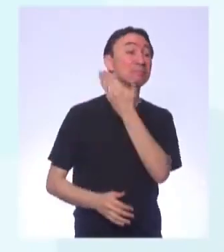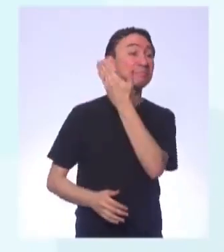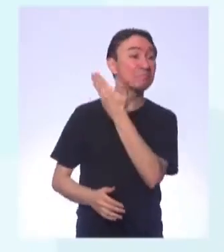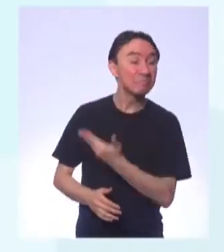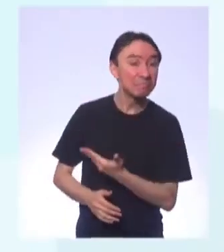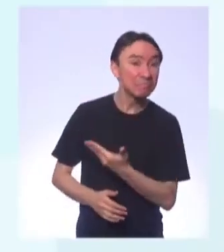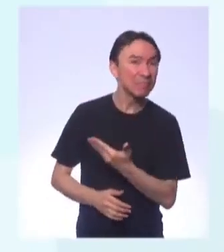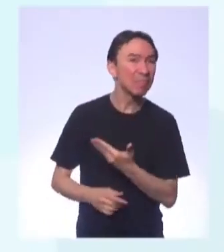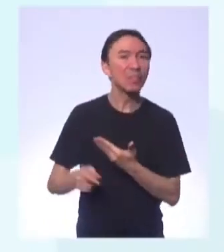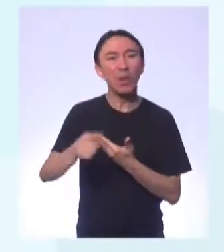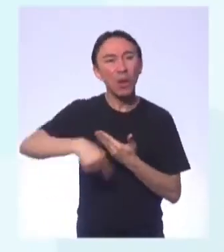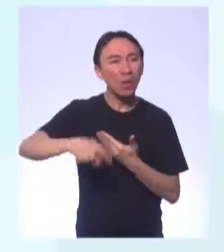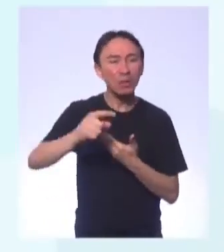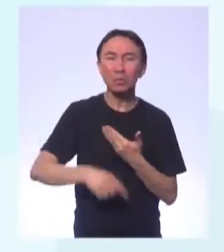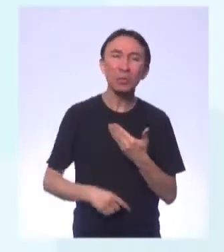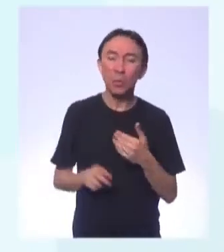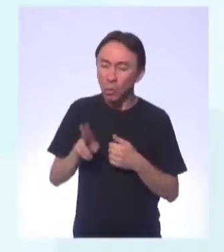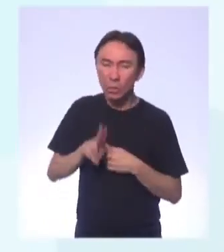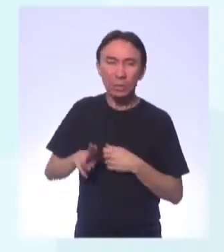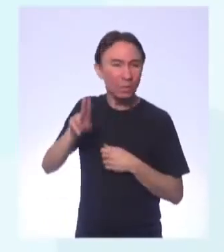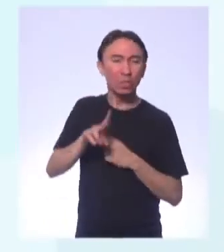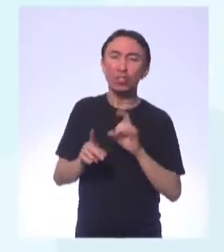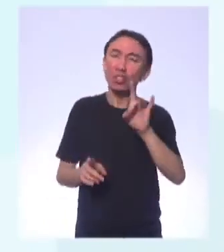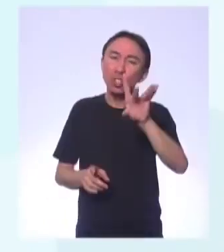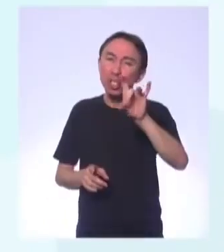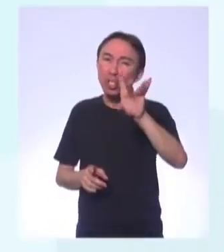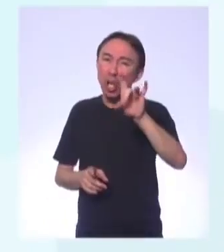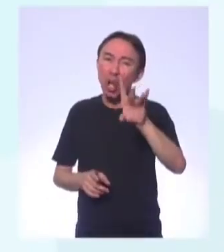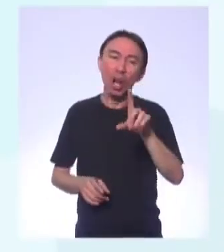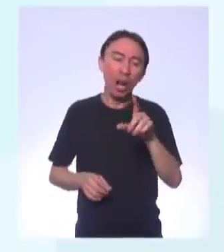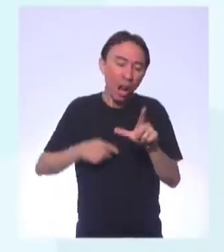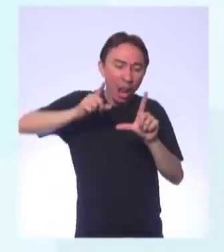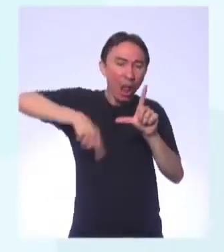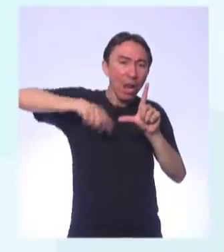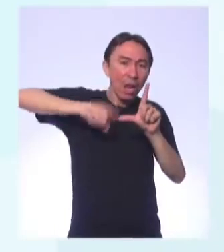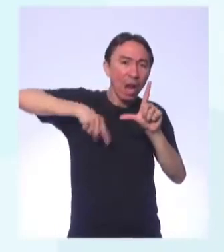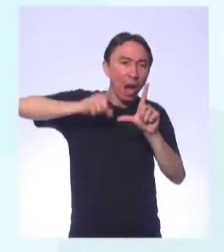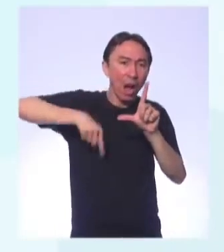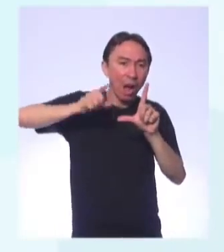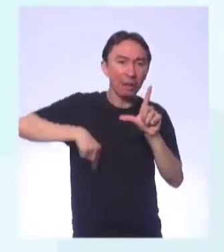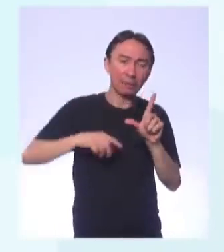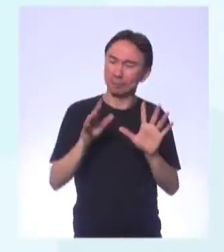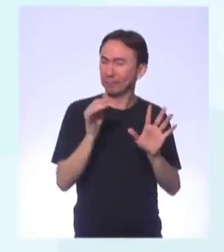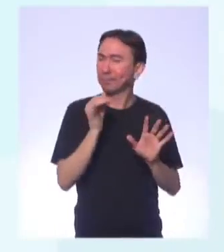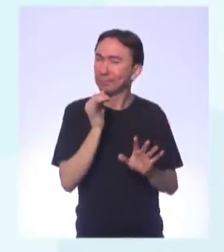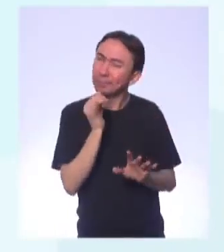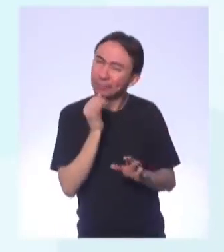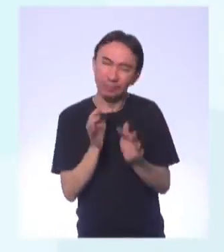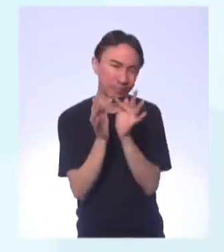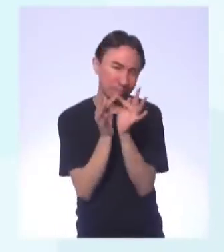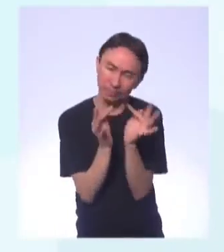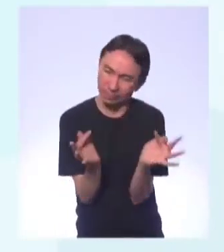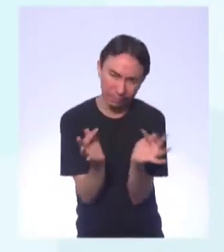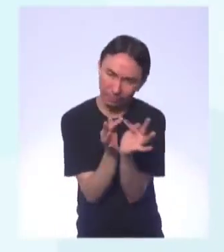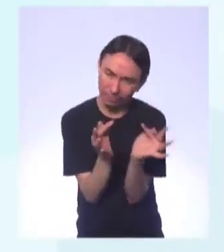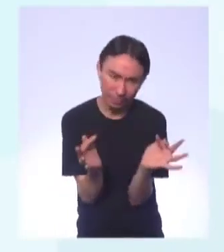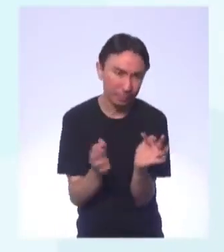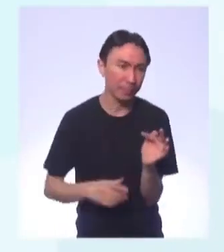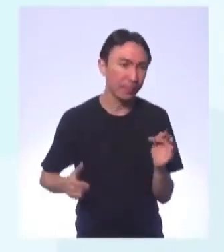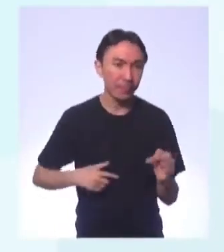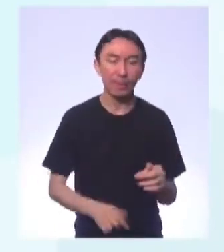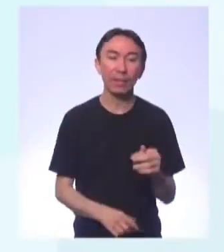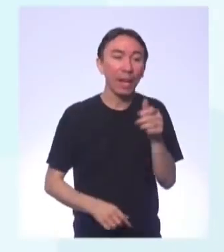caso utilizando apenas as letras Porque você não sabe os valores é simples então a área é igual ao comprimento